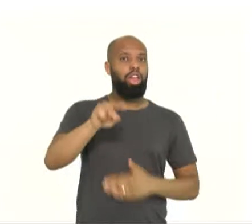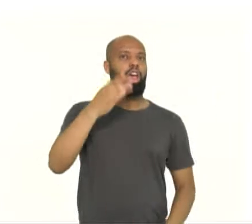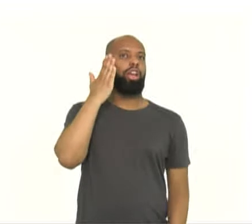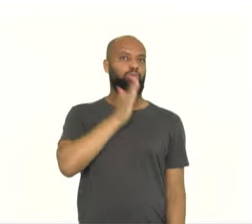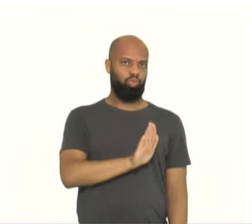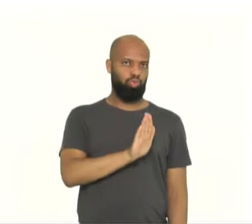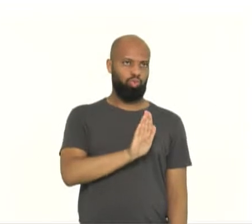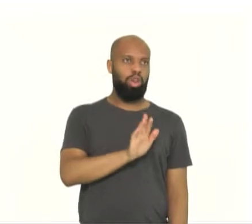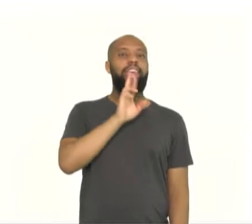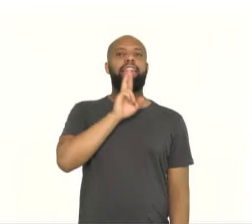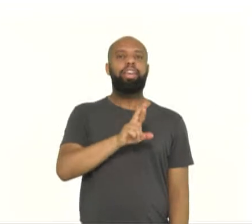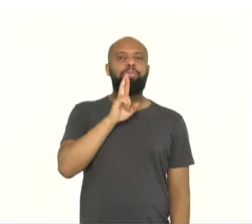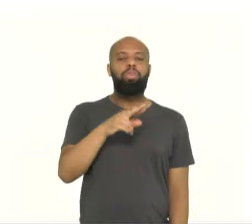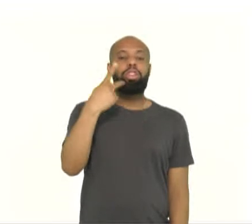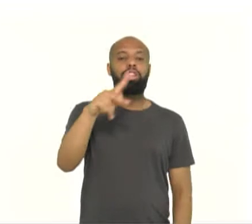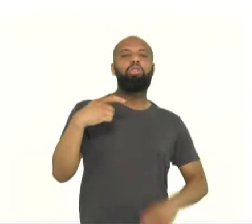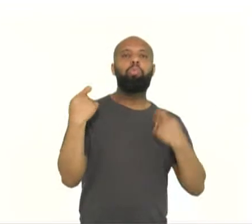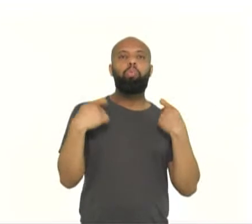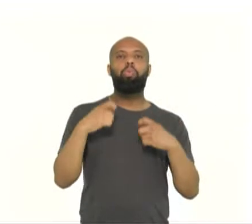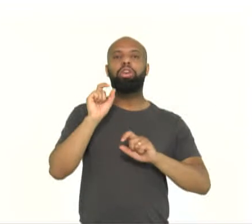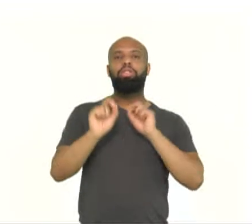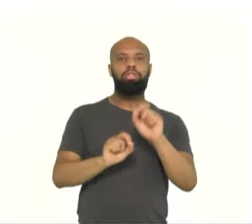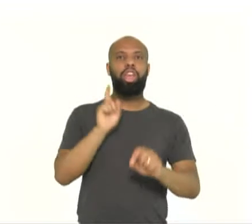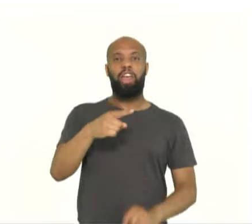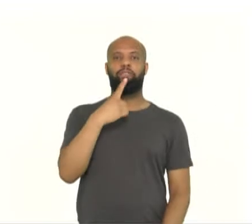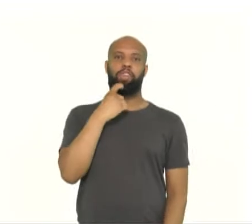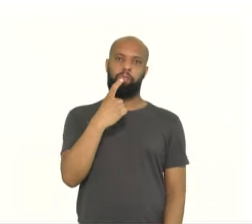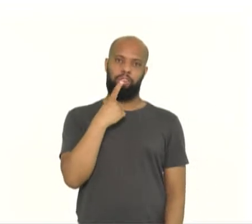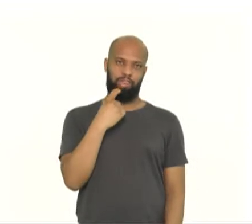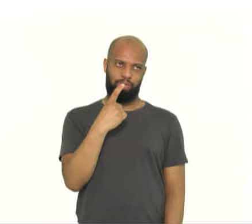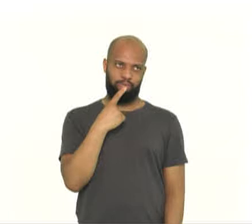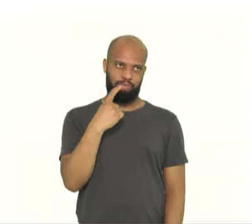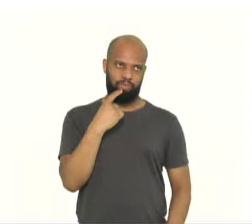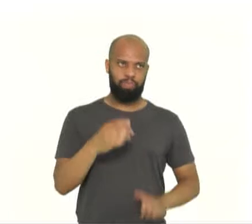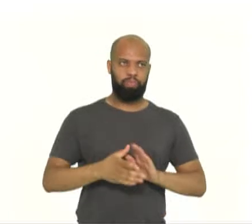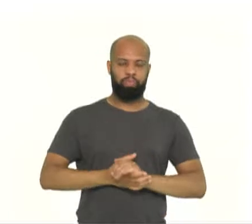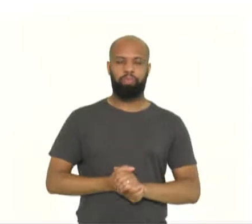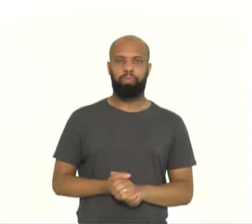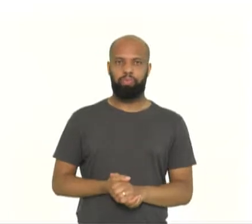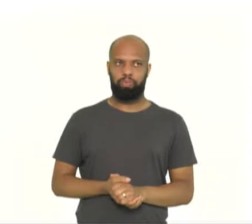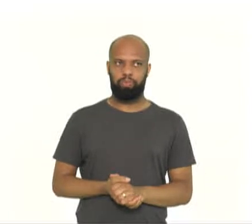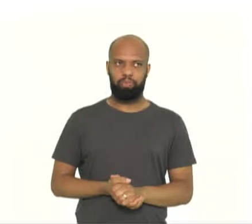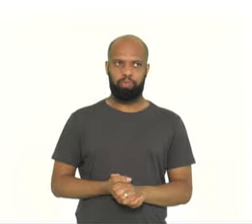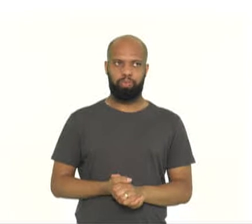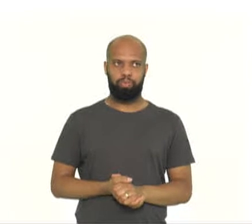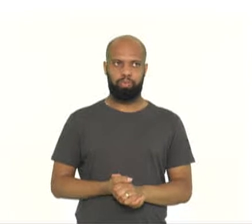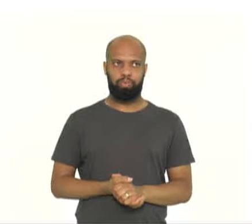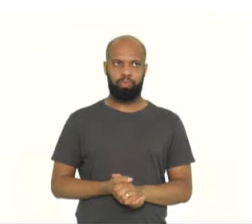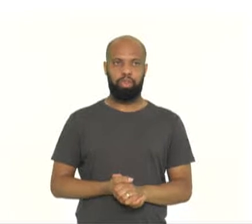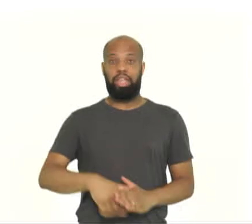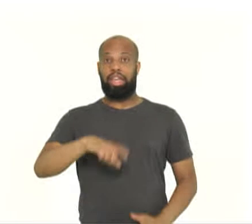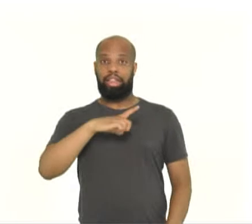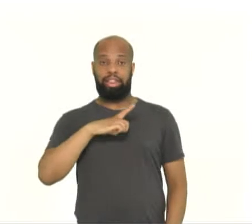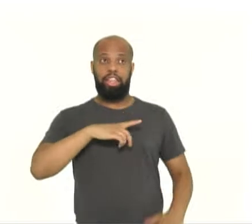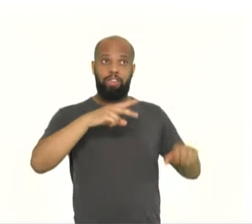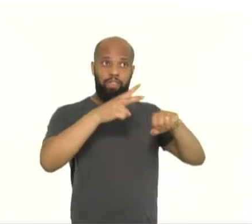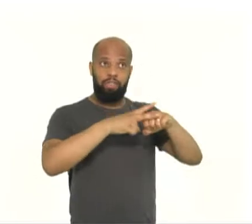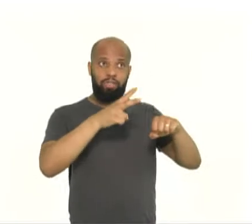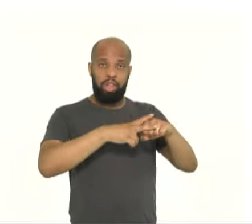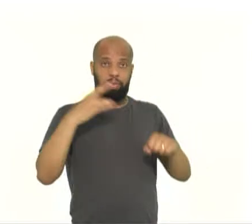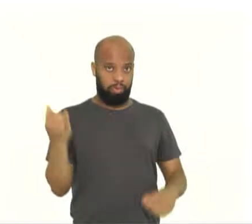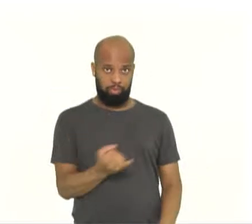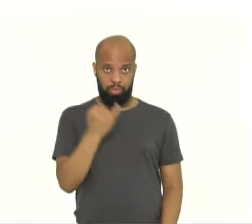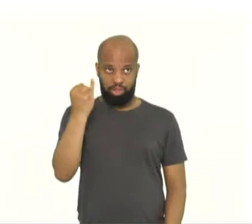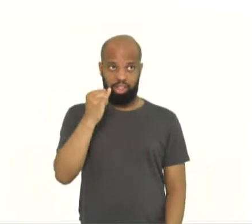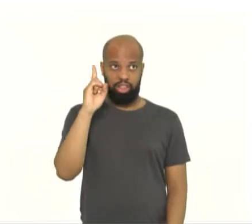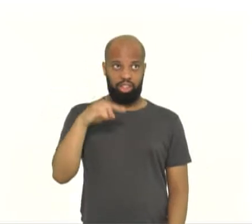bem? Ou tengo, o verbo tener, mais um síntoma. Exemplo, tengo fiebre ou